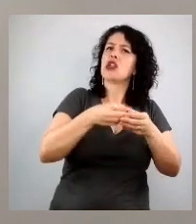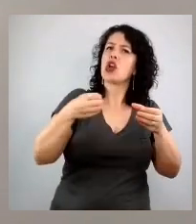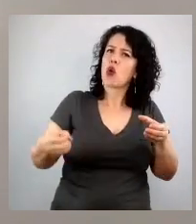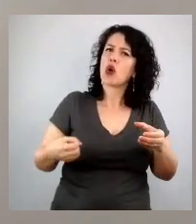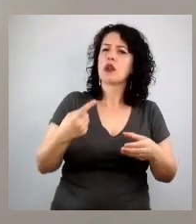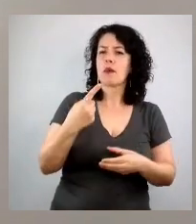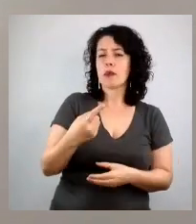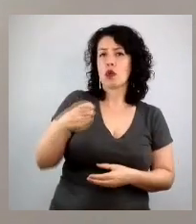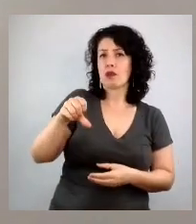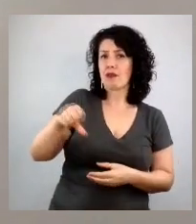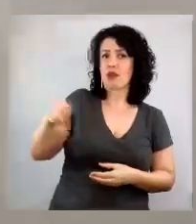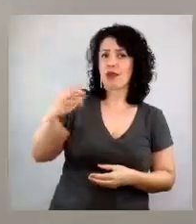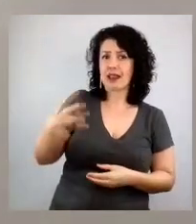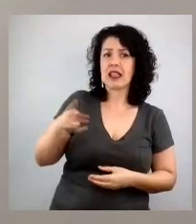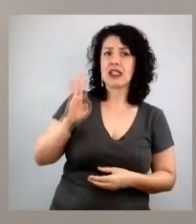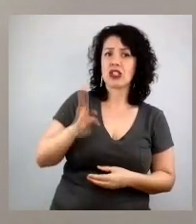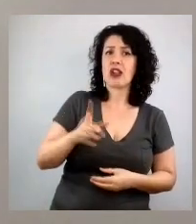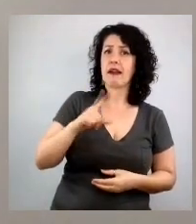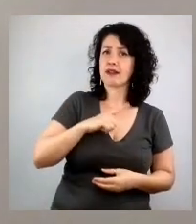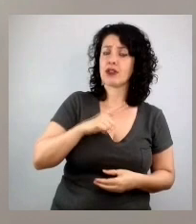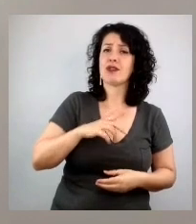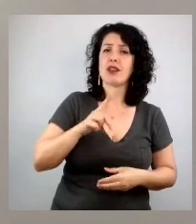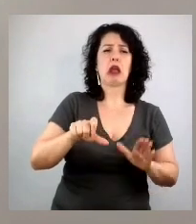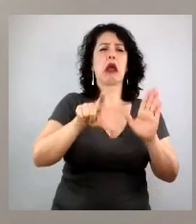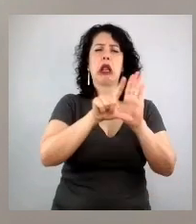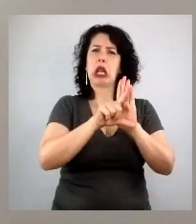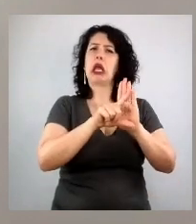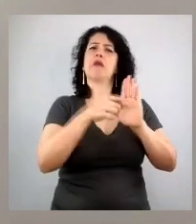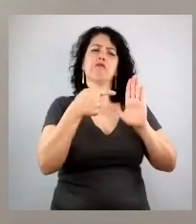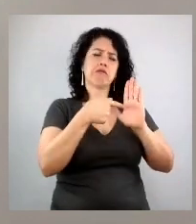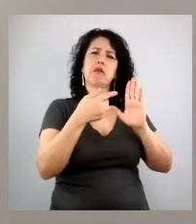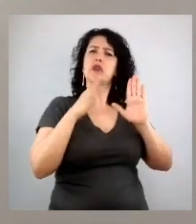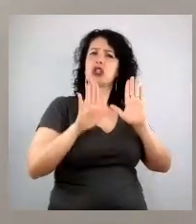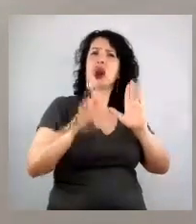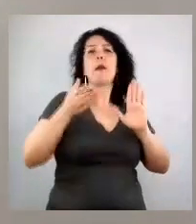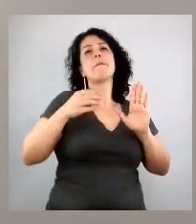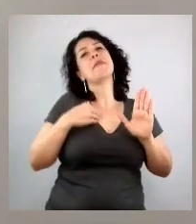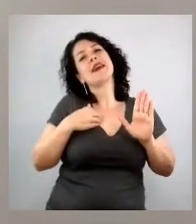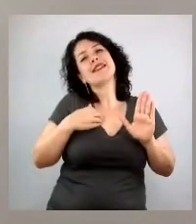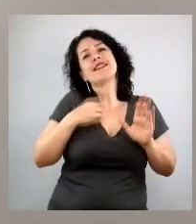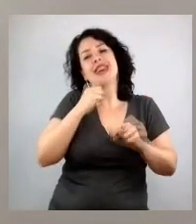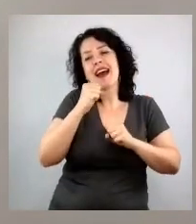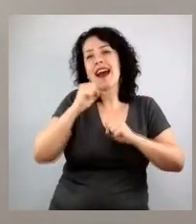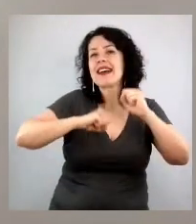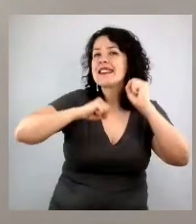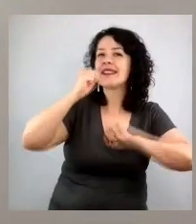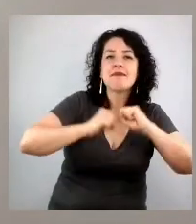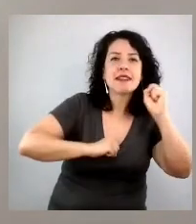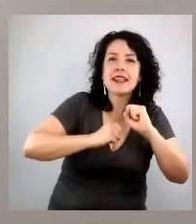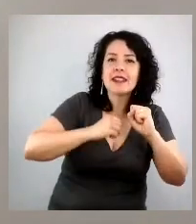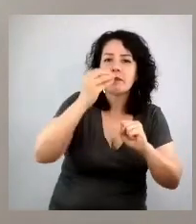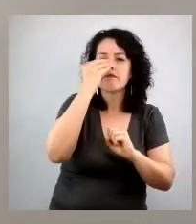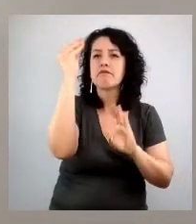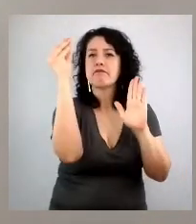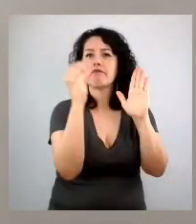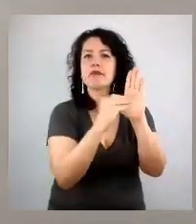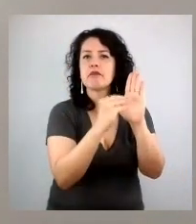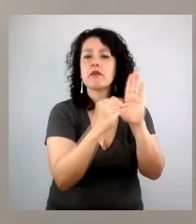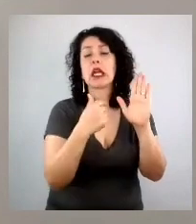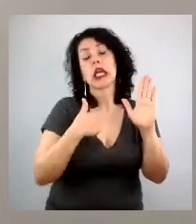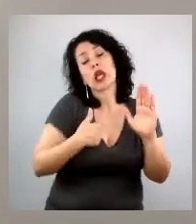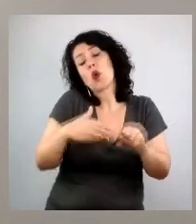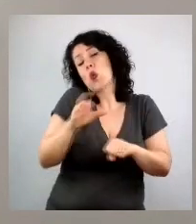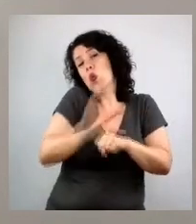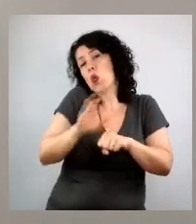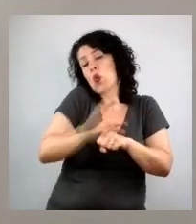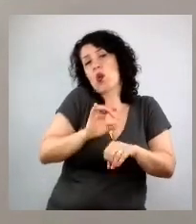sabe, com lei, com coisas acontecendo no Brasil, eu simplesmente terminei o curso técnico, foi um sacrifício